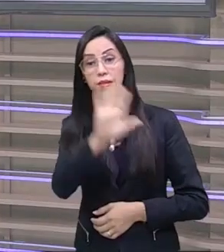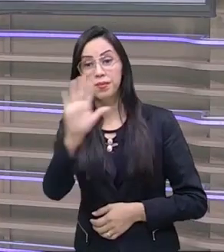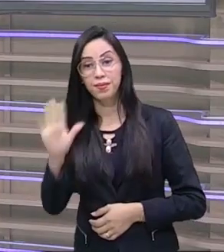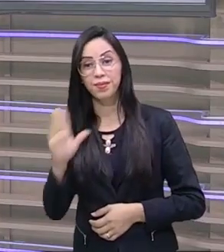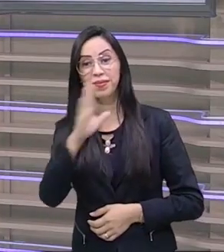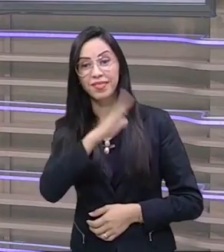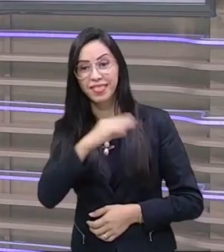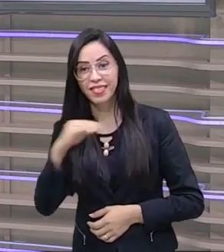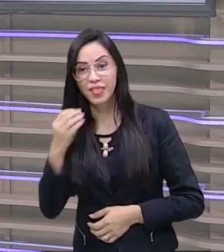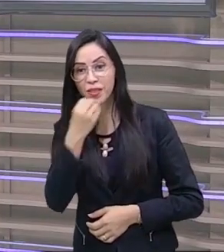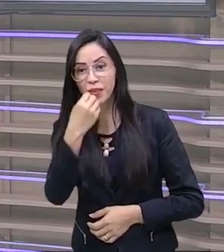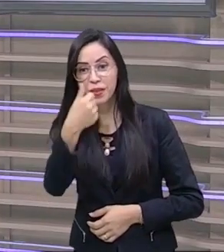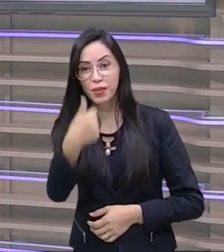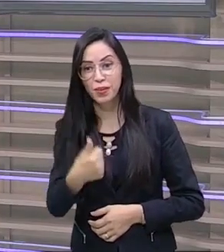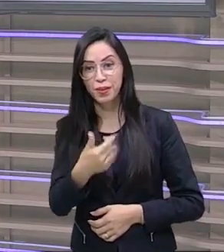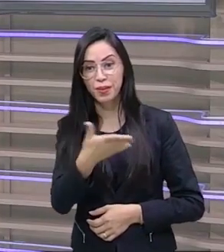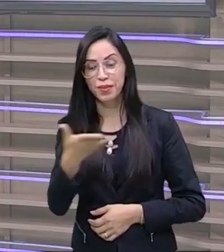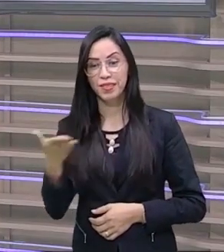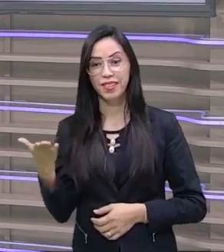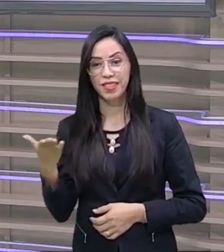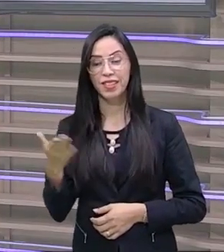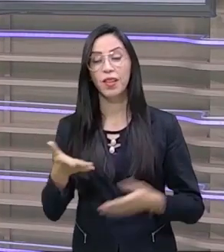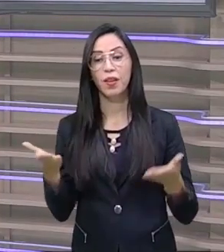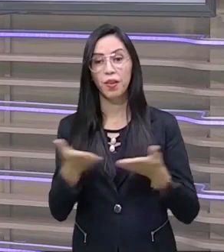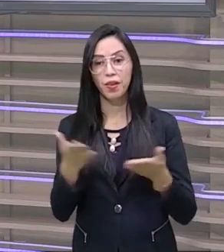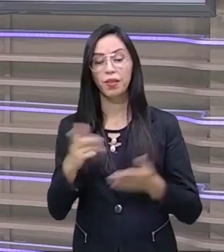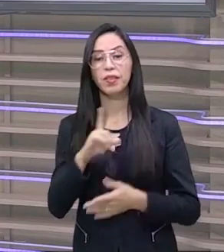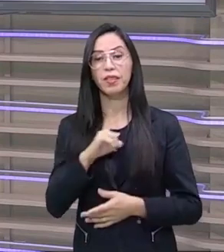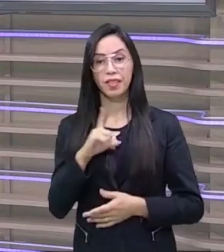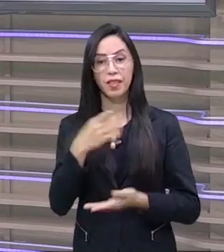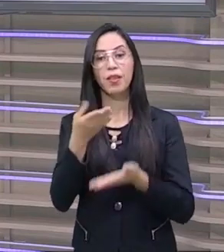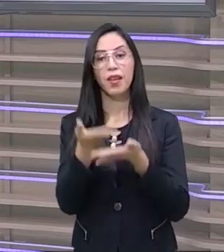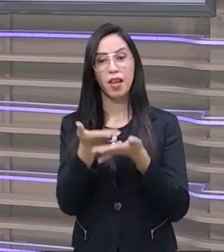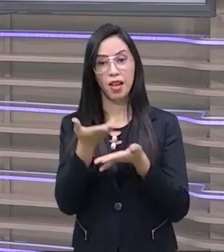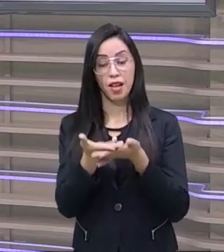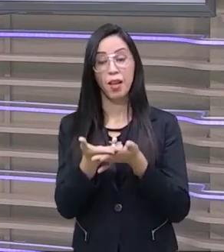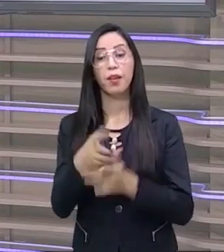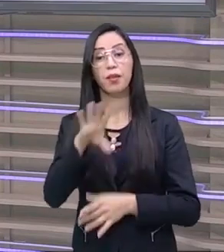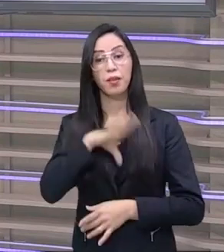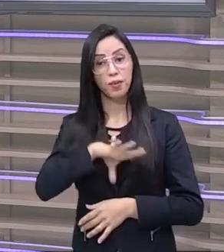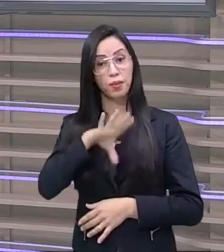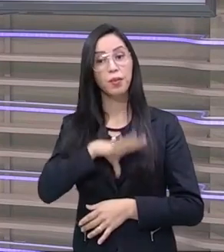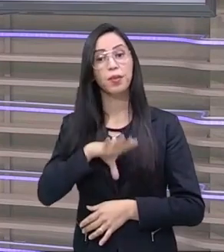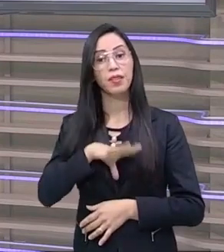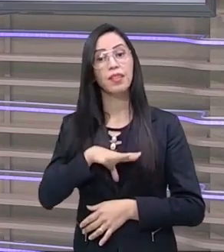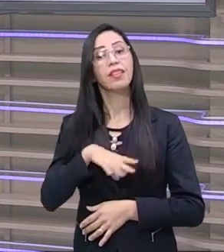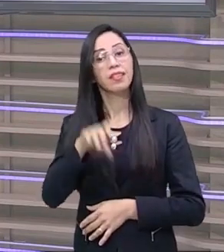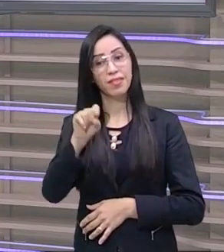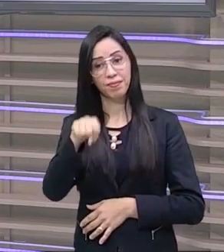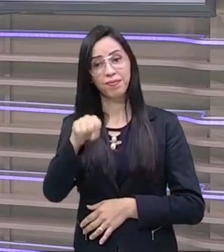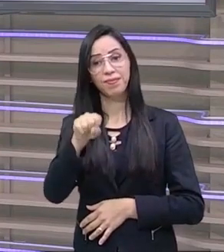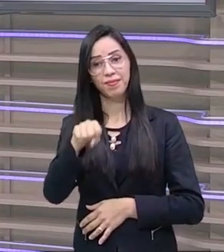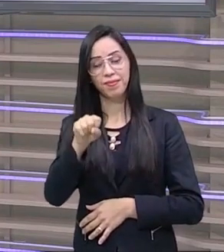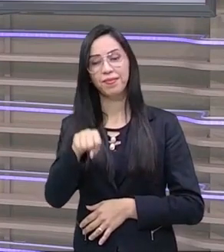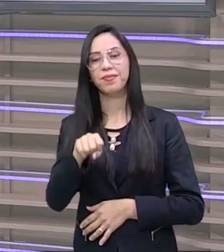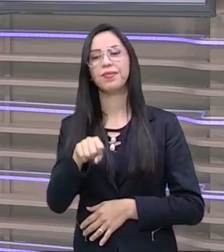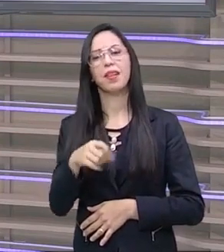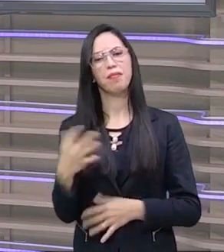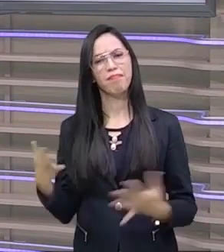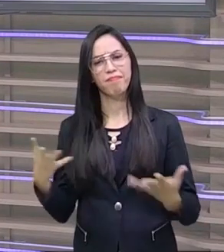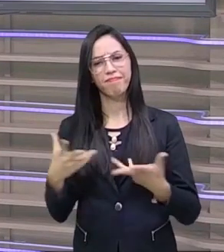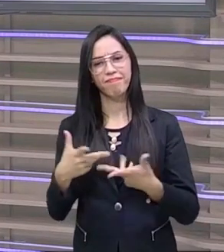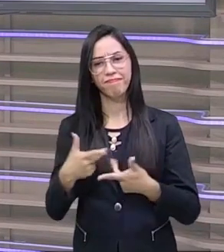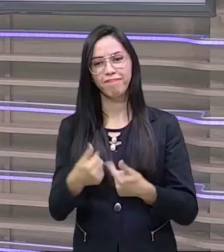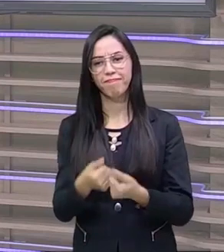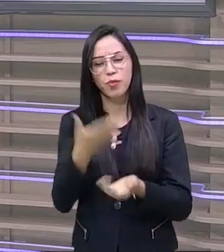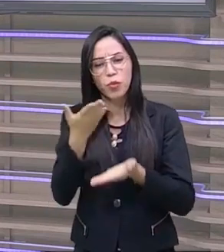Olá, crianças, tudo bem com vocês? Hoje teremos aula de língua portuguesa, isso mesmo, olha que maravilha,